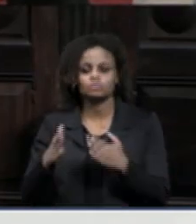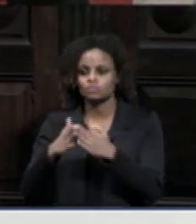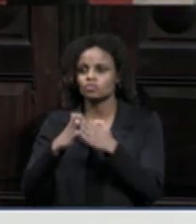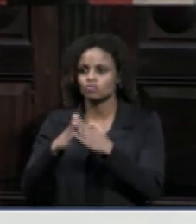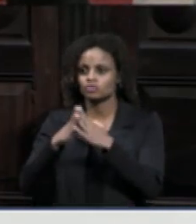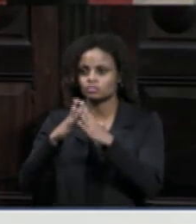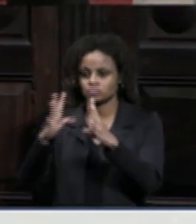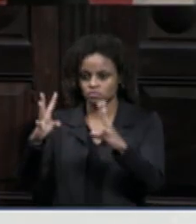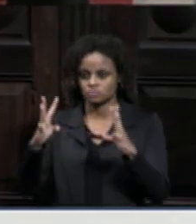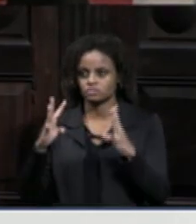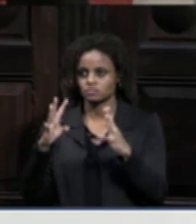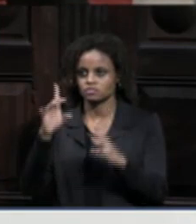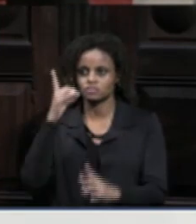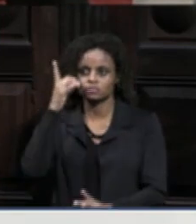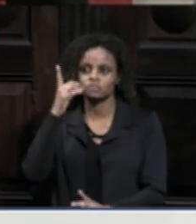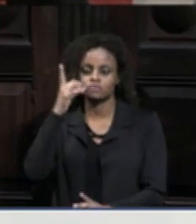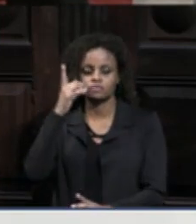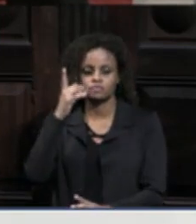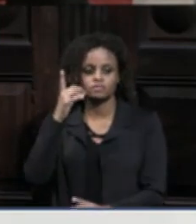Senhores deputados,